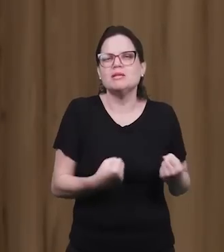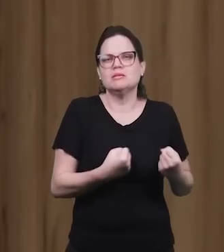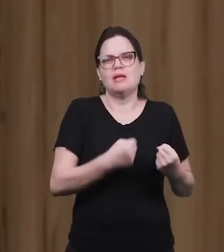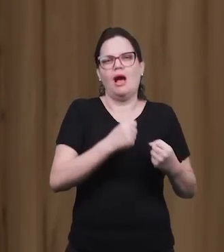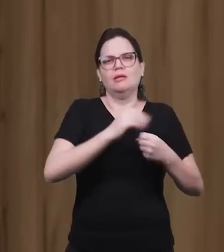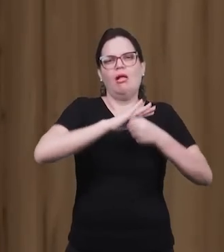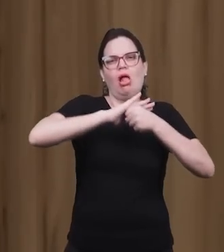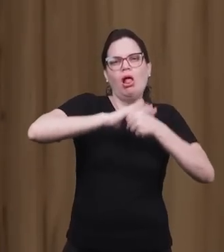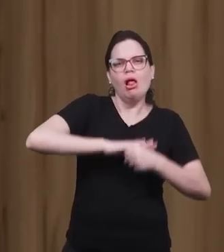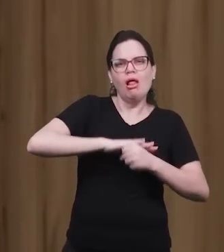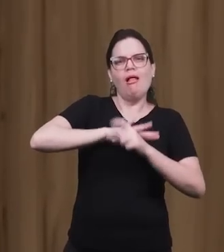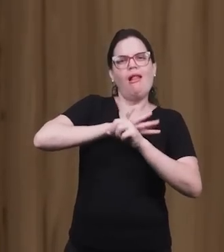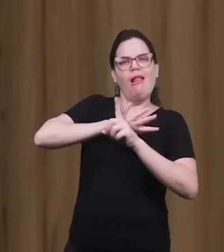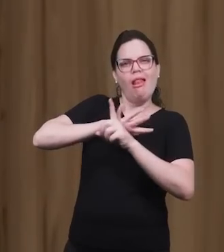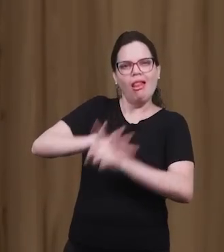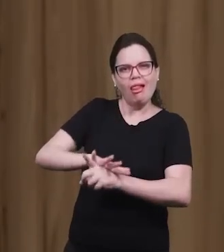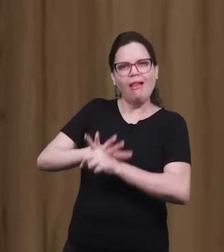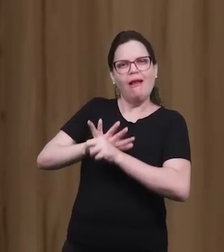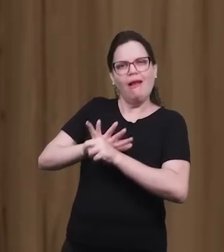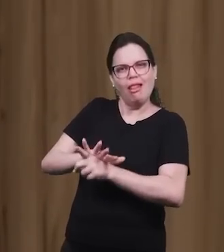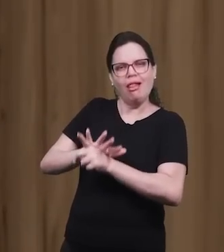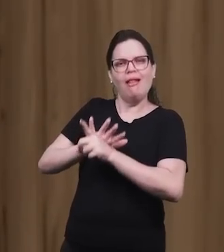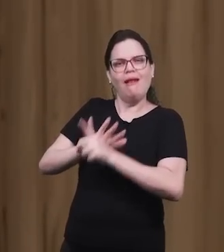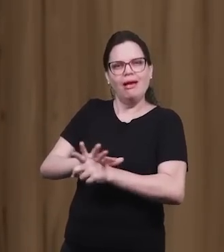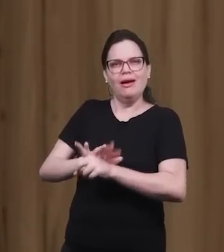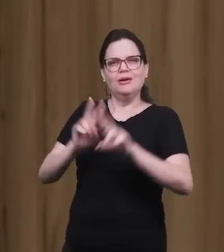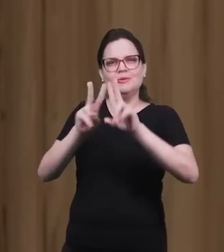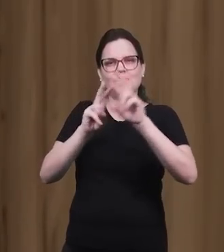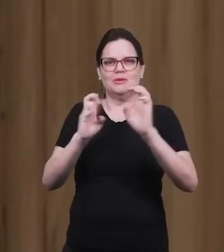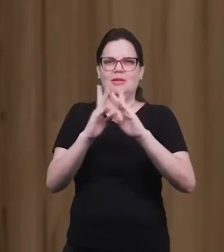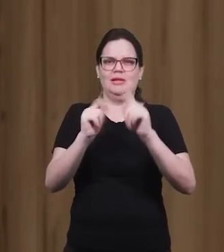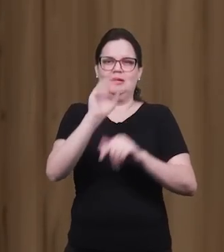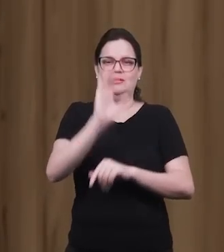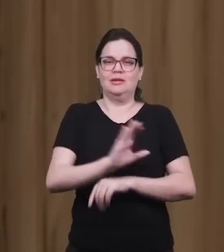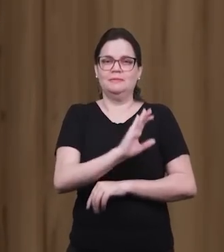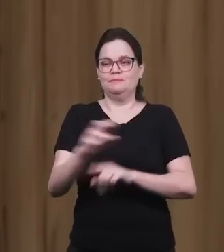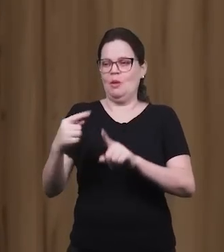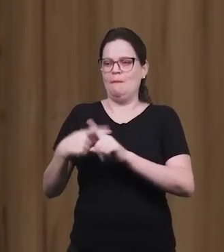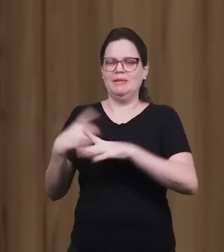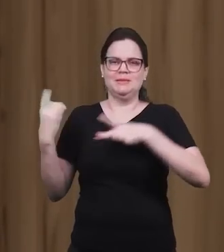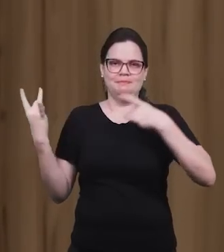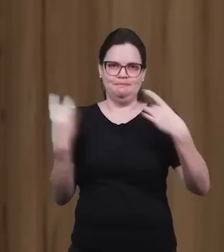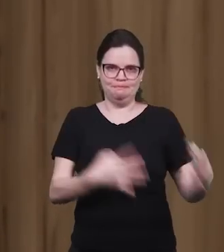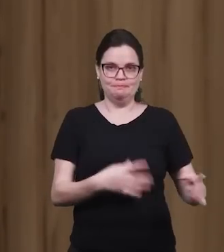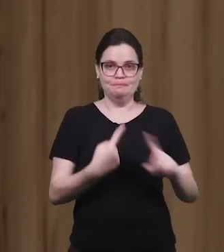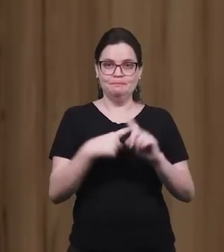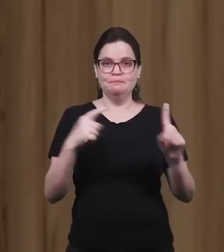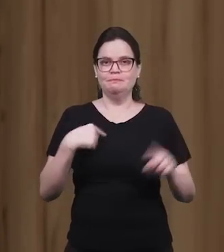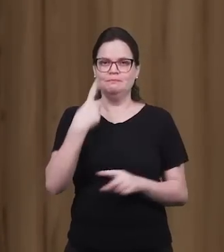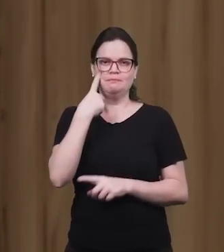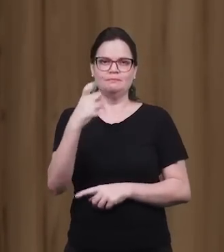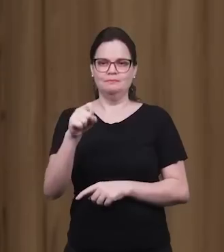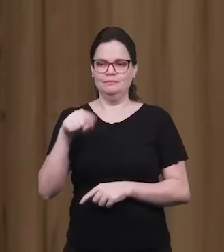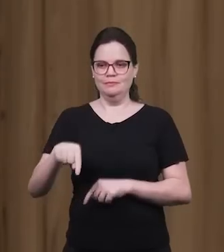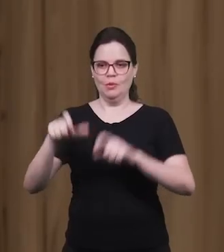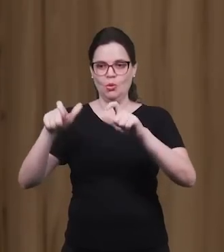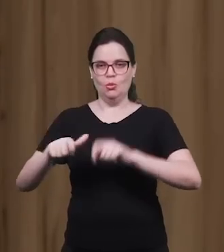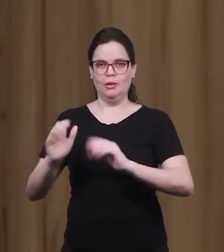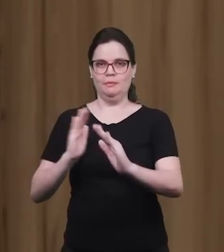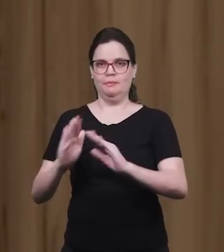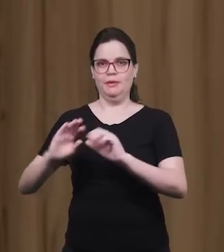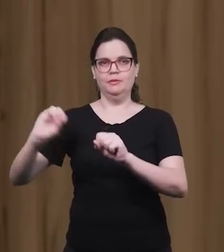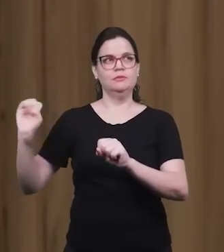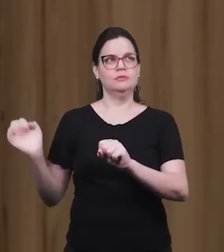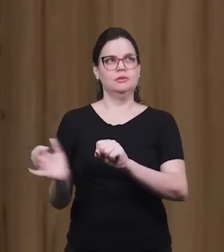ela tinha recebido do cristianismo romano até então. Agora, o que é interessante é que, profeticamente, aquele momento de Sardes